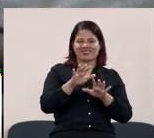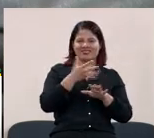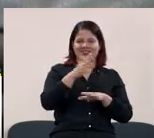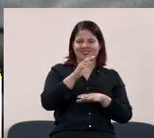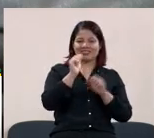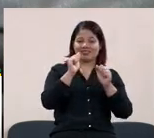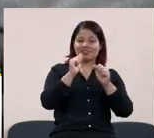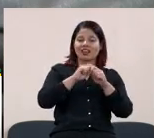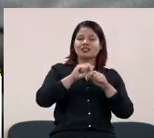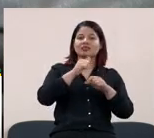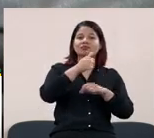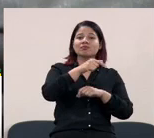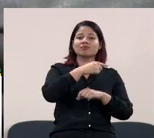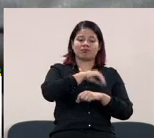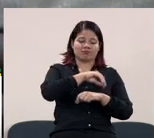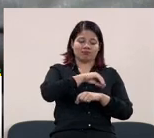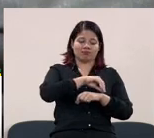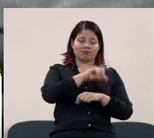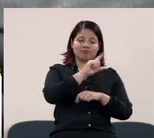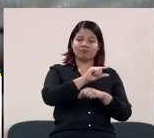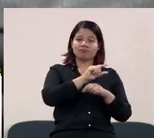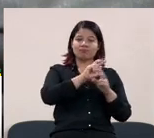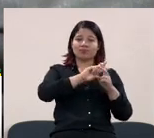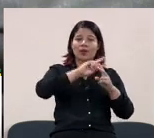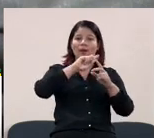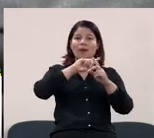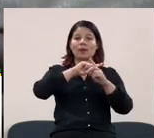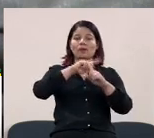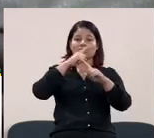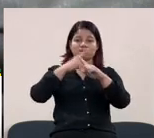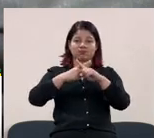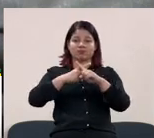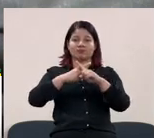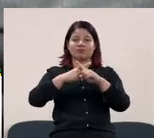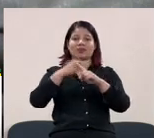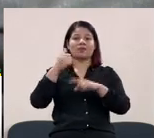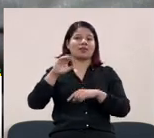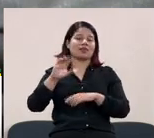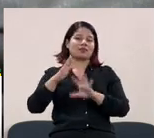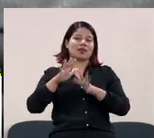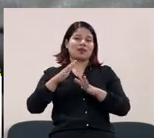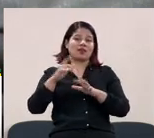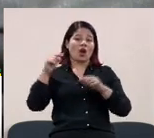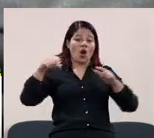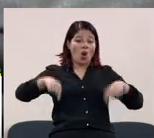Ou seja, nos dias de hoje, 10 mil reais.